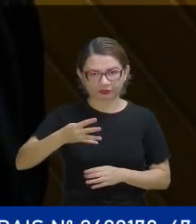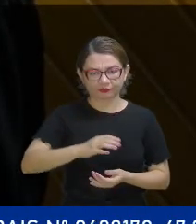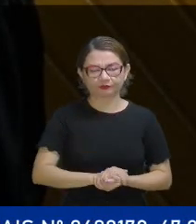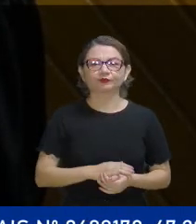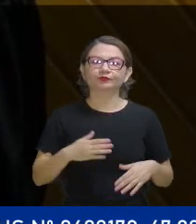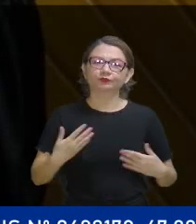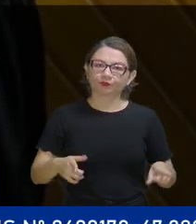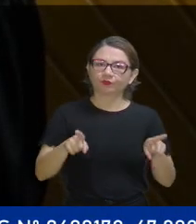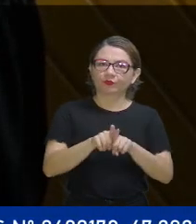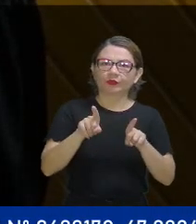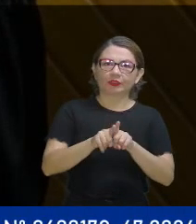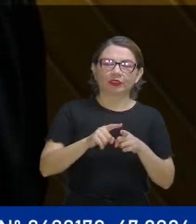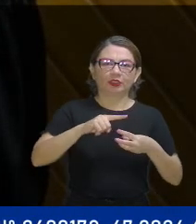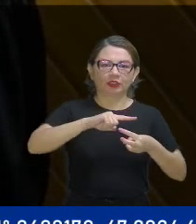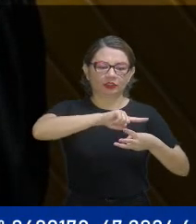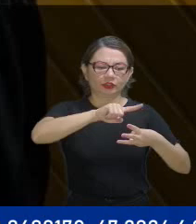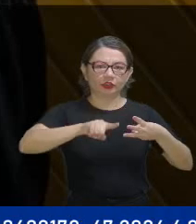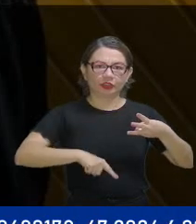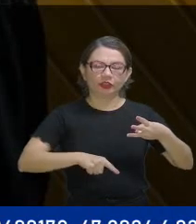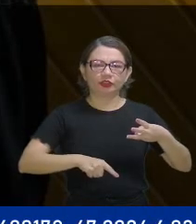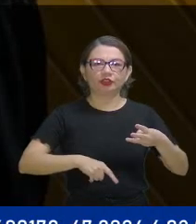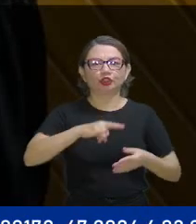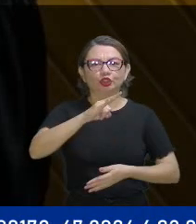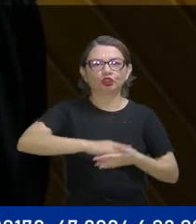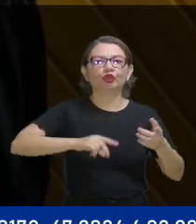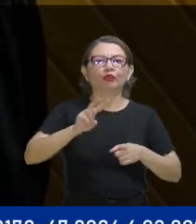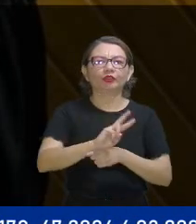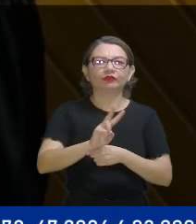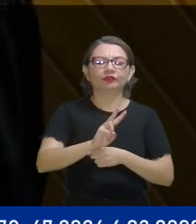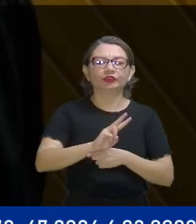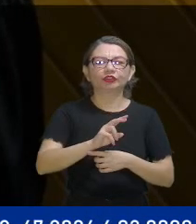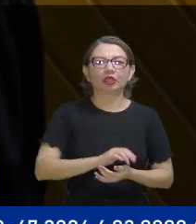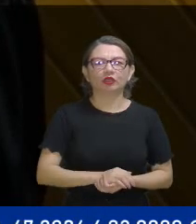23.604/2019. As 3 primeiras notas de números